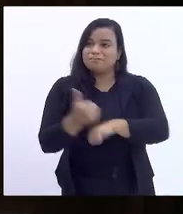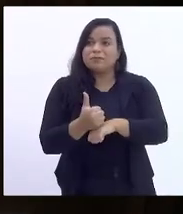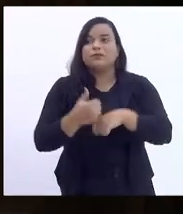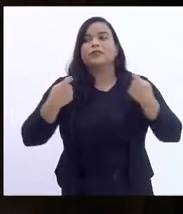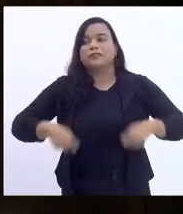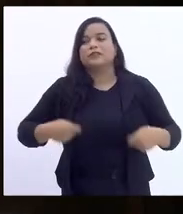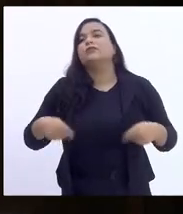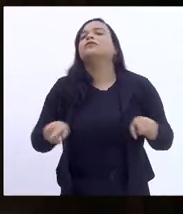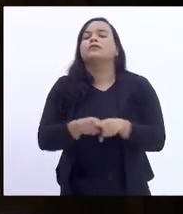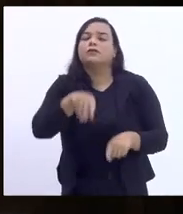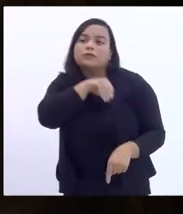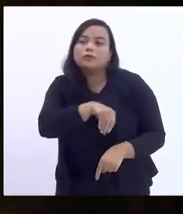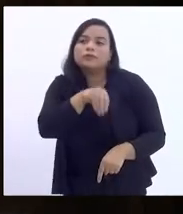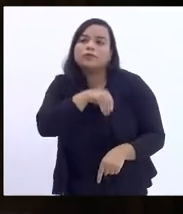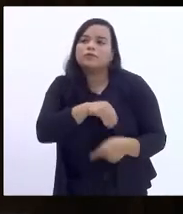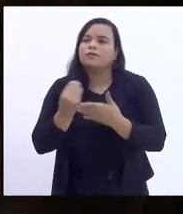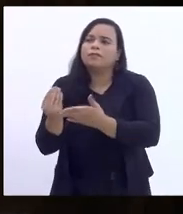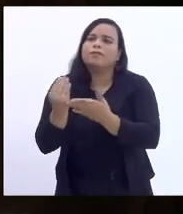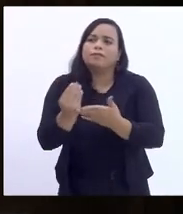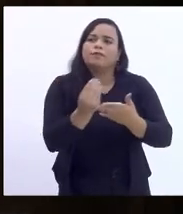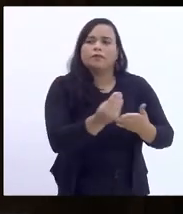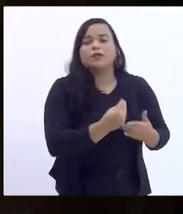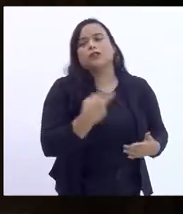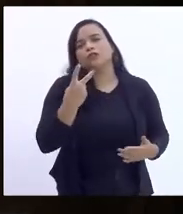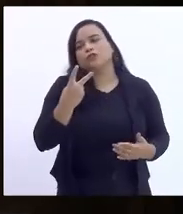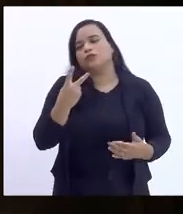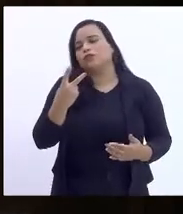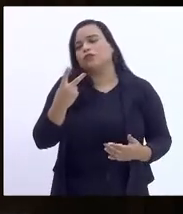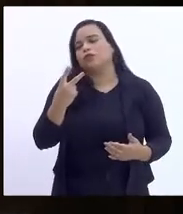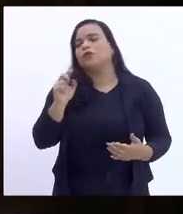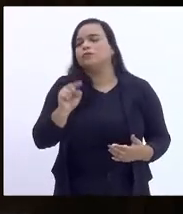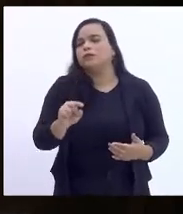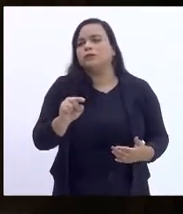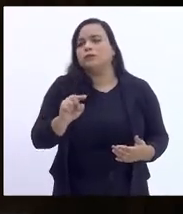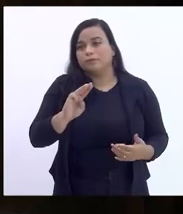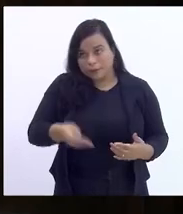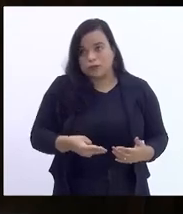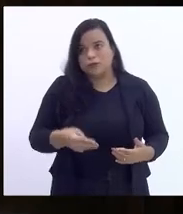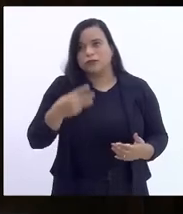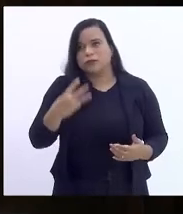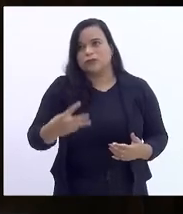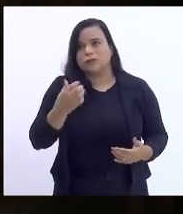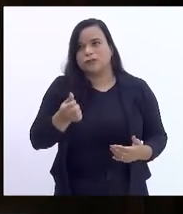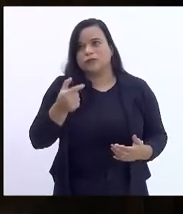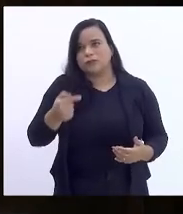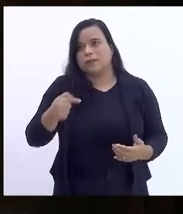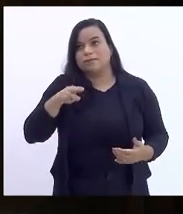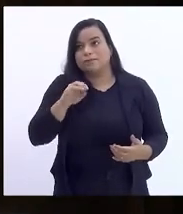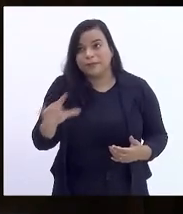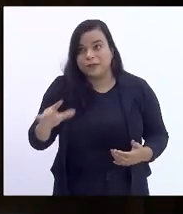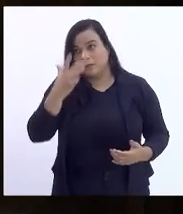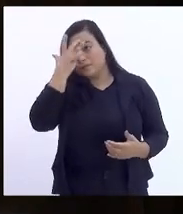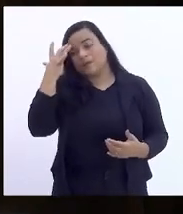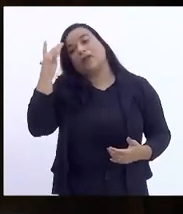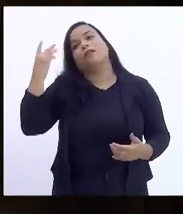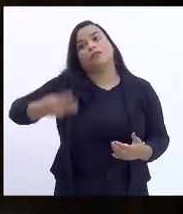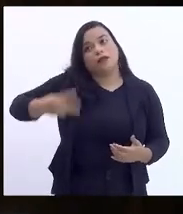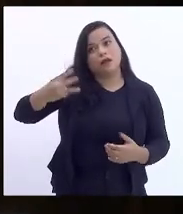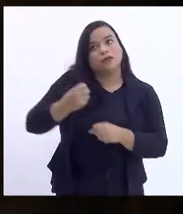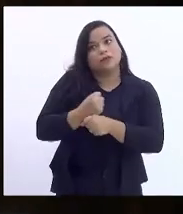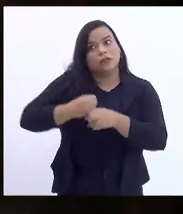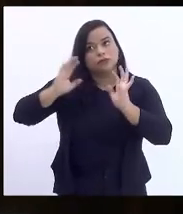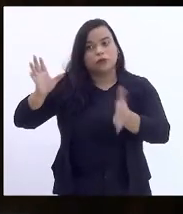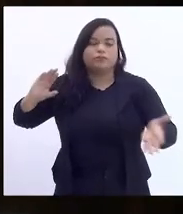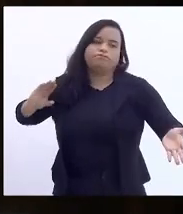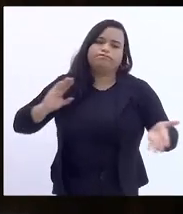que beneficiar 2 milhões precisarão pessoas é o terceiro ano que ele não manda o piso para alerj e quer falar de